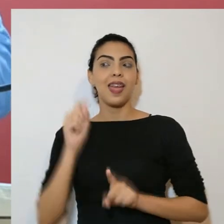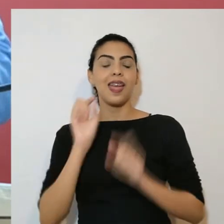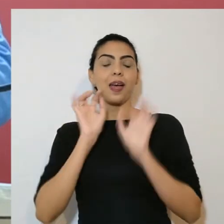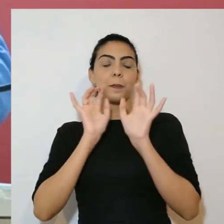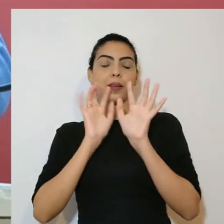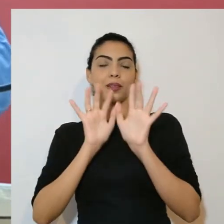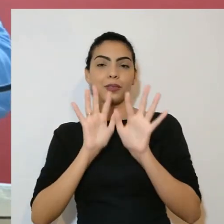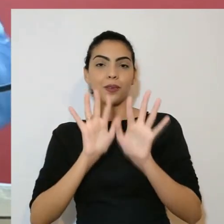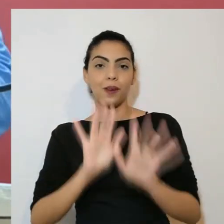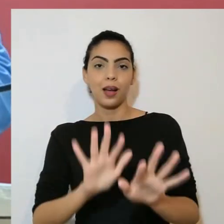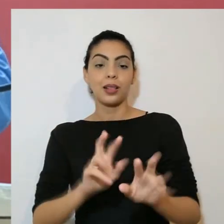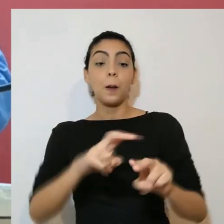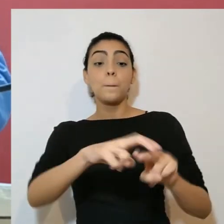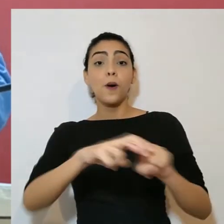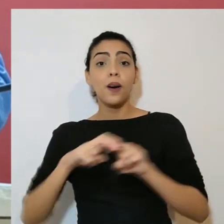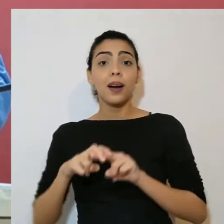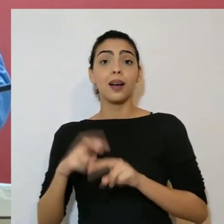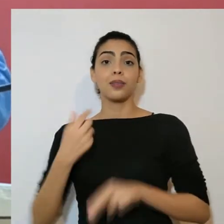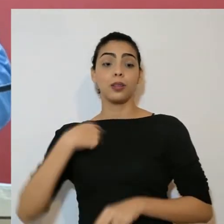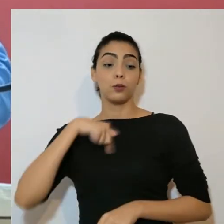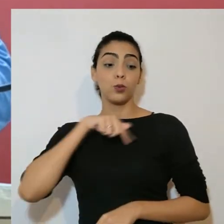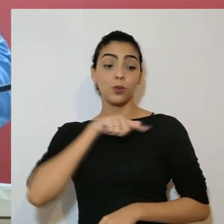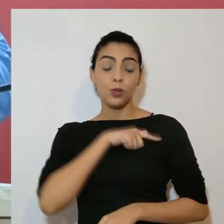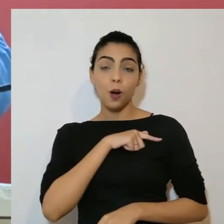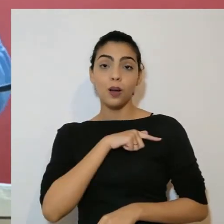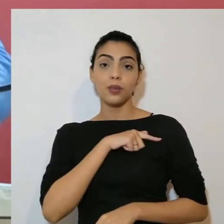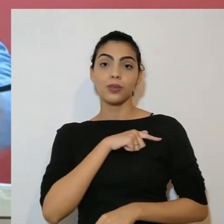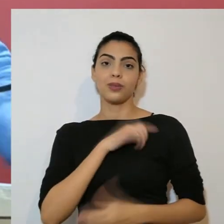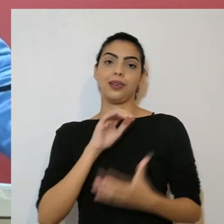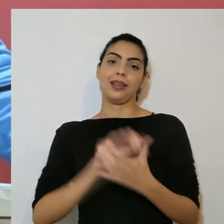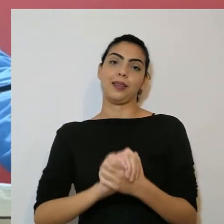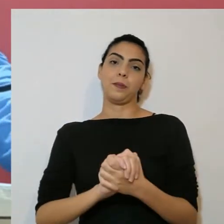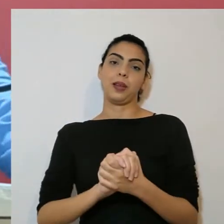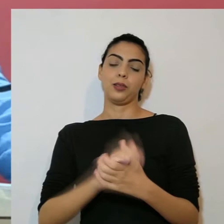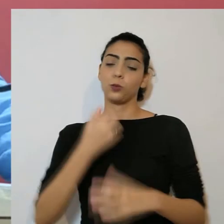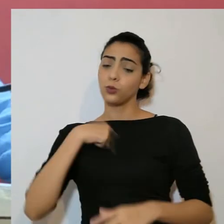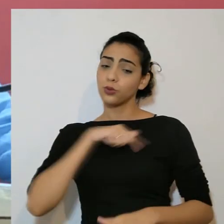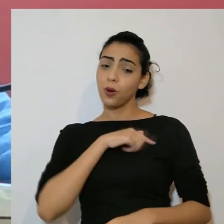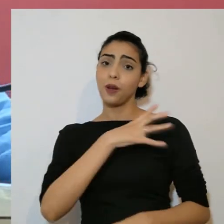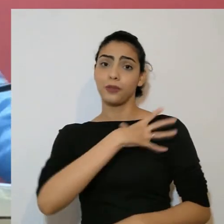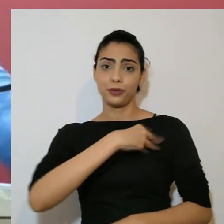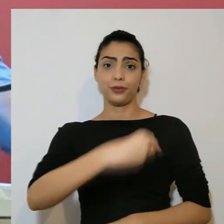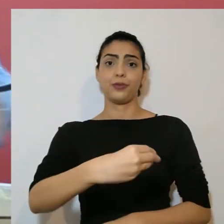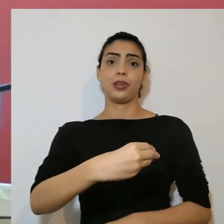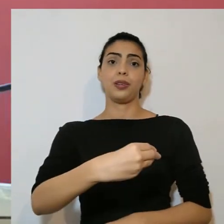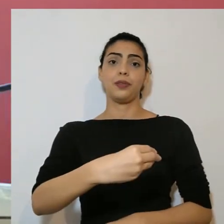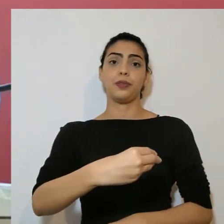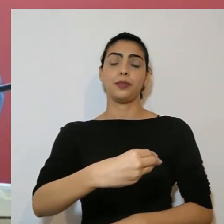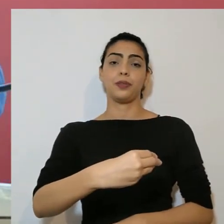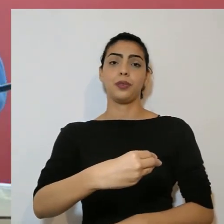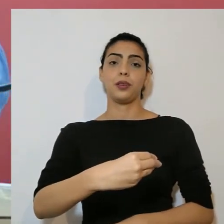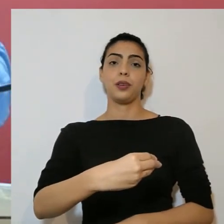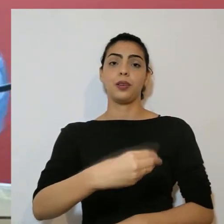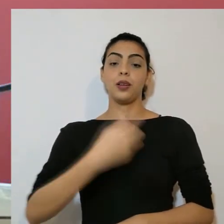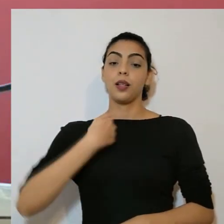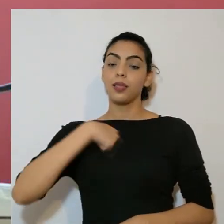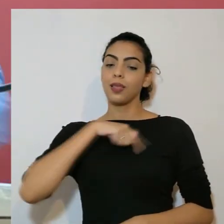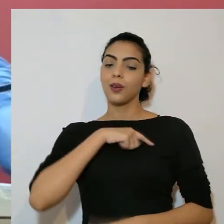é abençoada através do nosso casamento, através dos nossos filhos, através